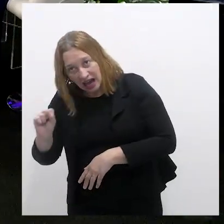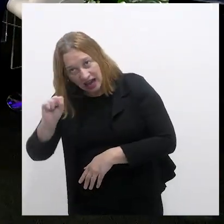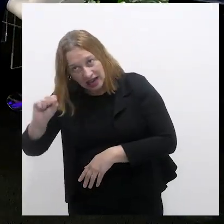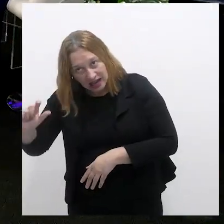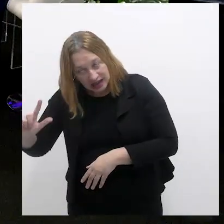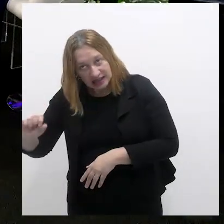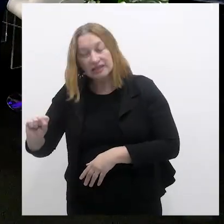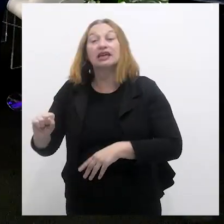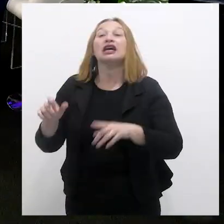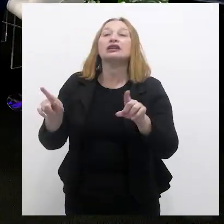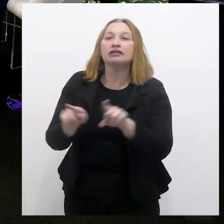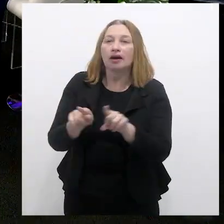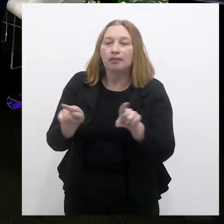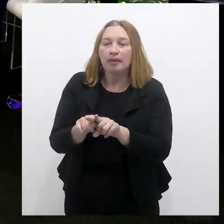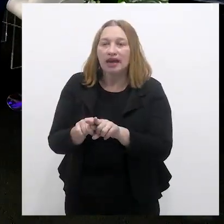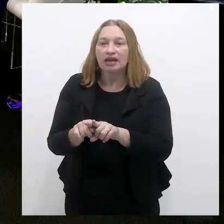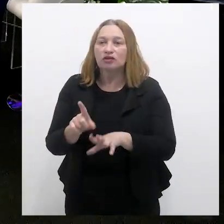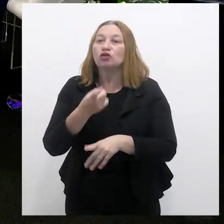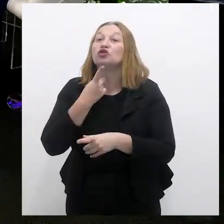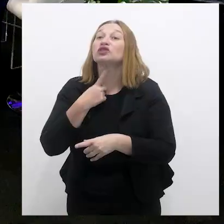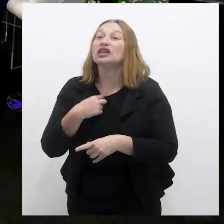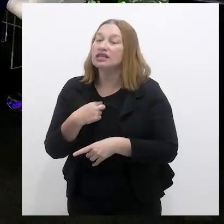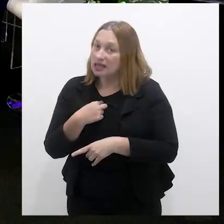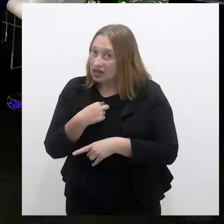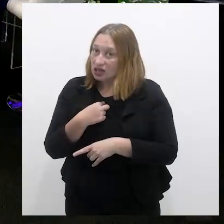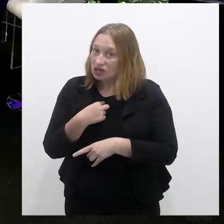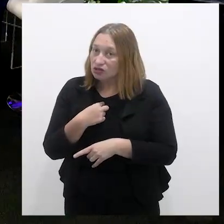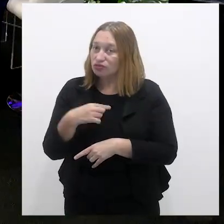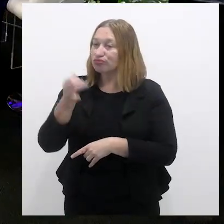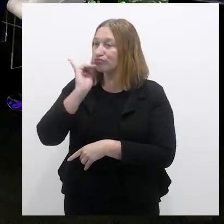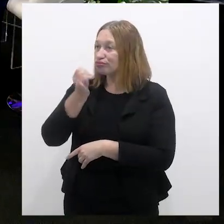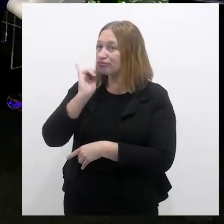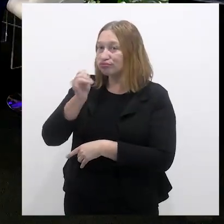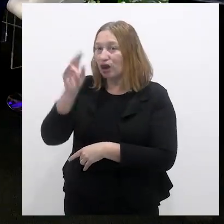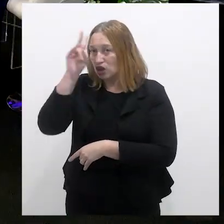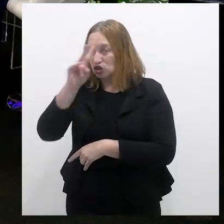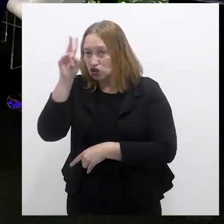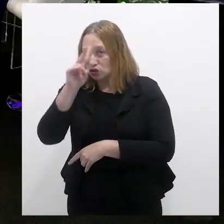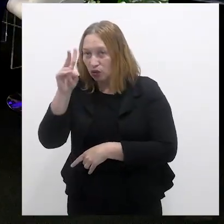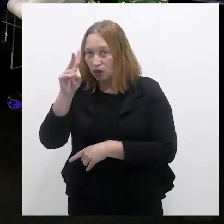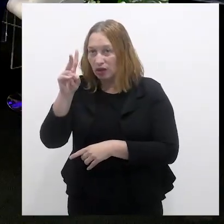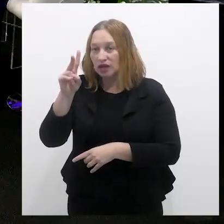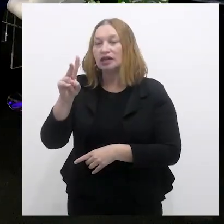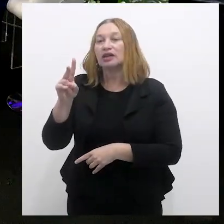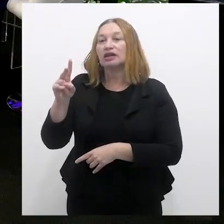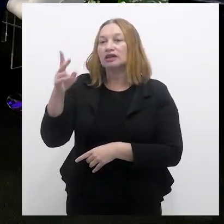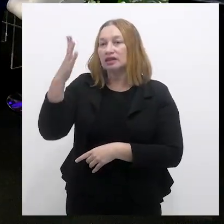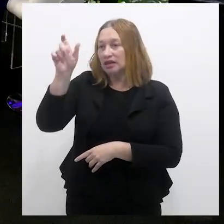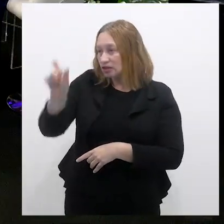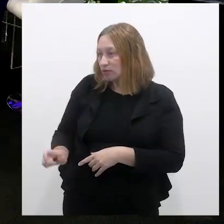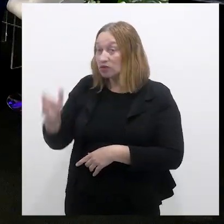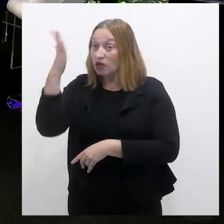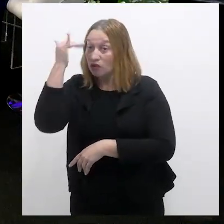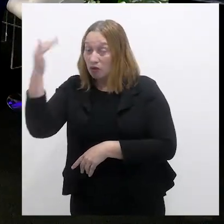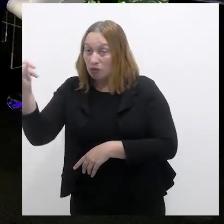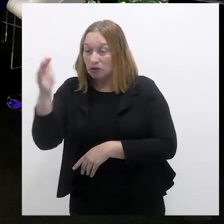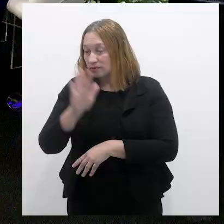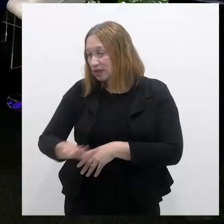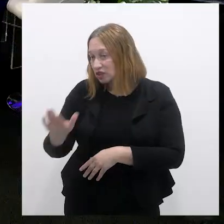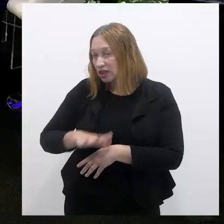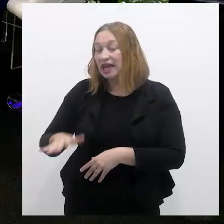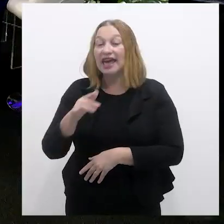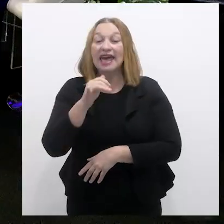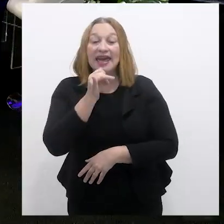conseguir contato com os escritórios, mas principalmente da nossa vontade de contar a história daqueles artistas para o público infantil. Então, por